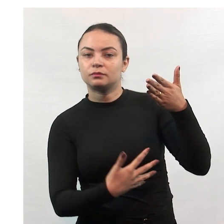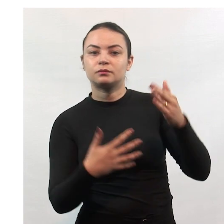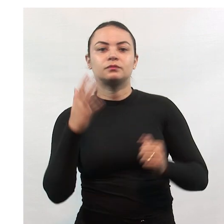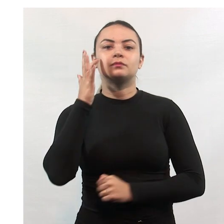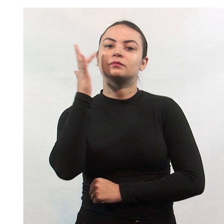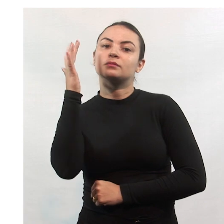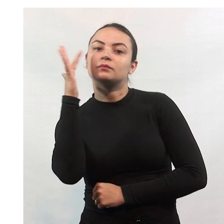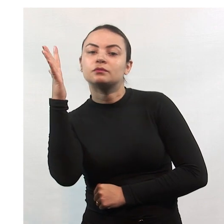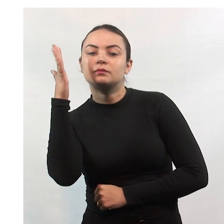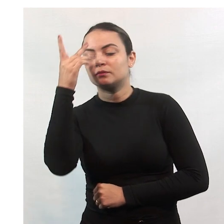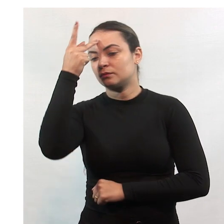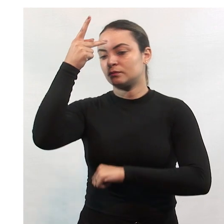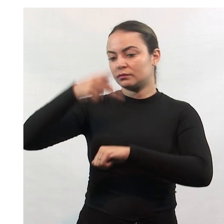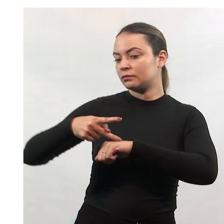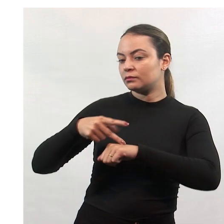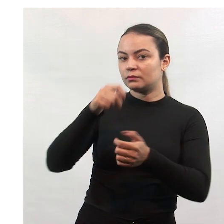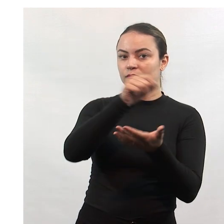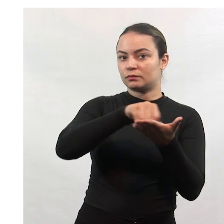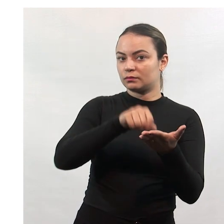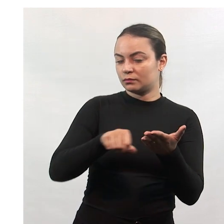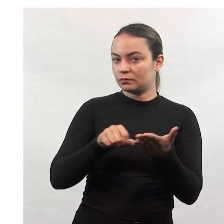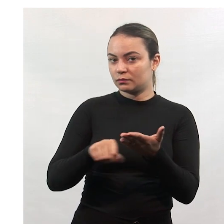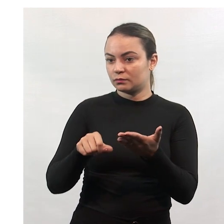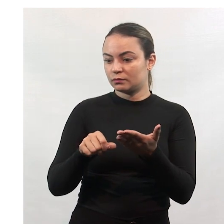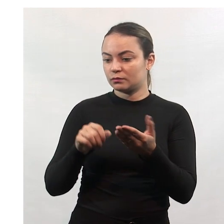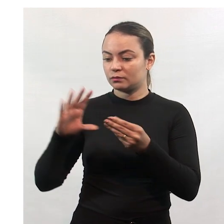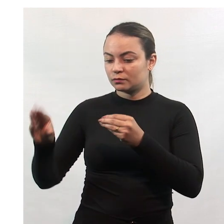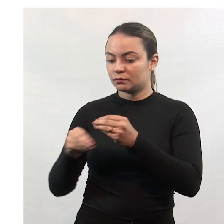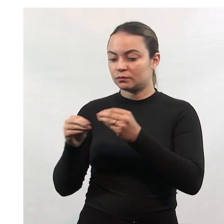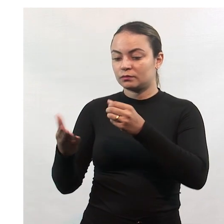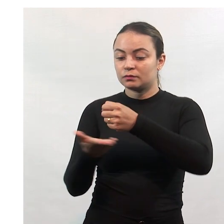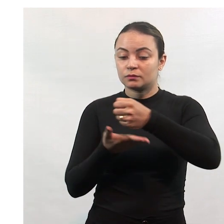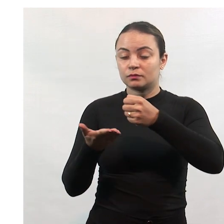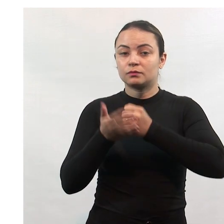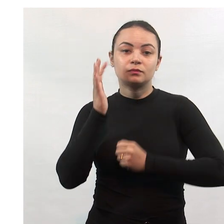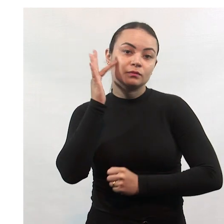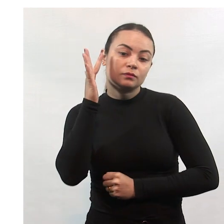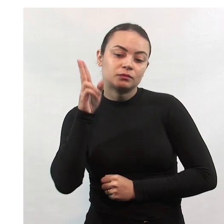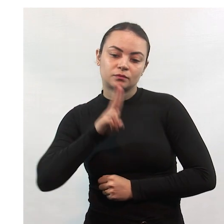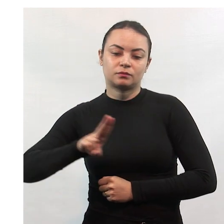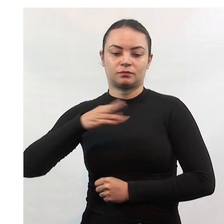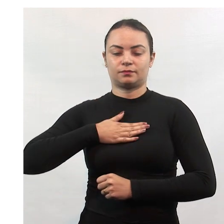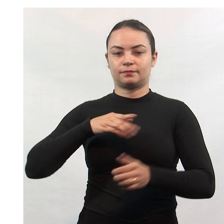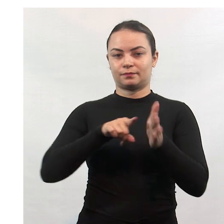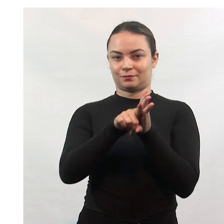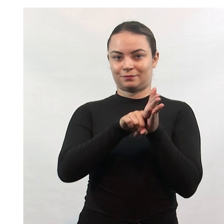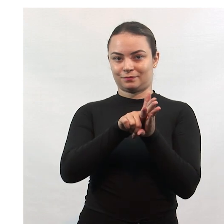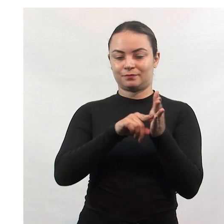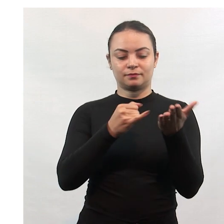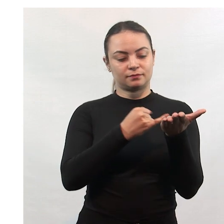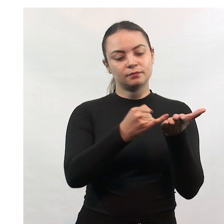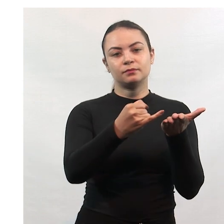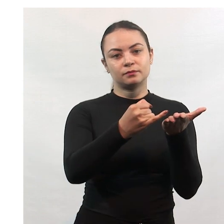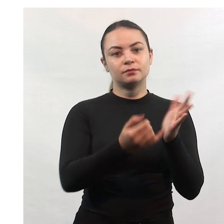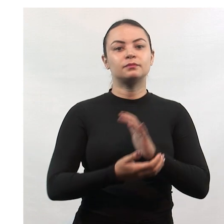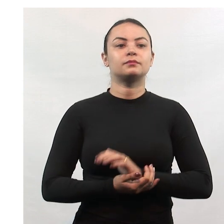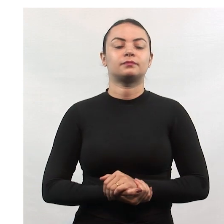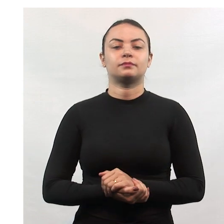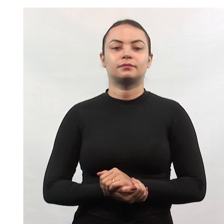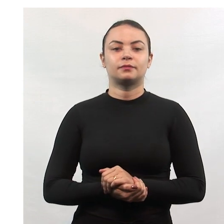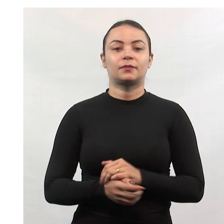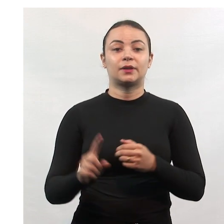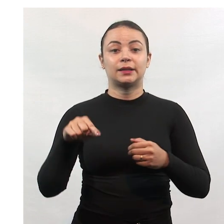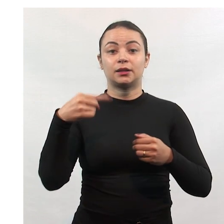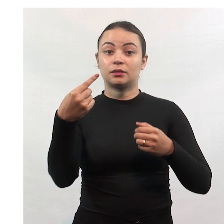alguns pressupostos teóricos, né, que contribuem para essa discussão. Tá? Isso tudo na parte introdutória. Depois a gente vai para a parte do